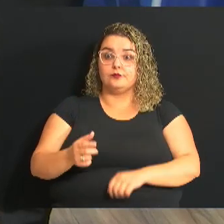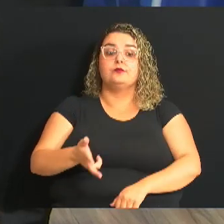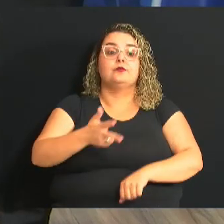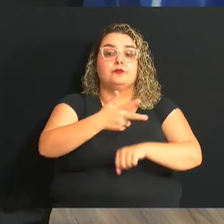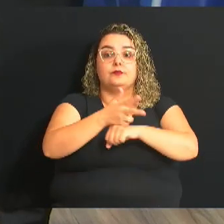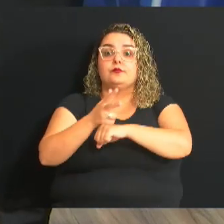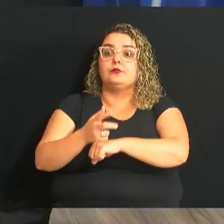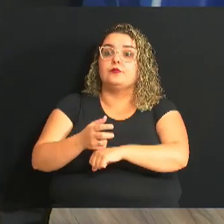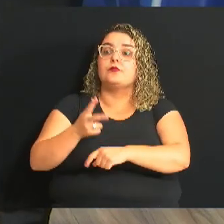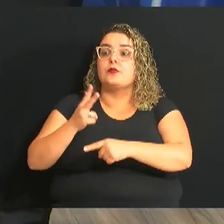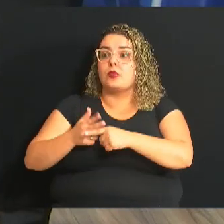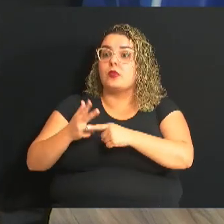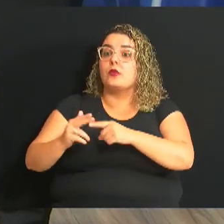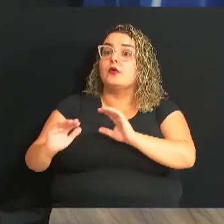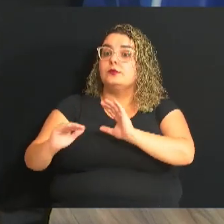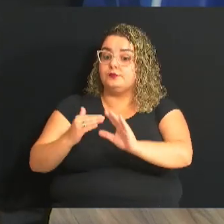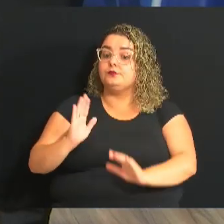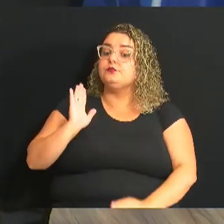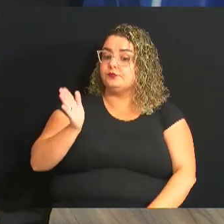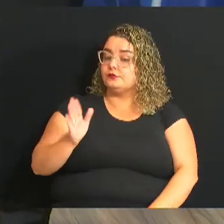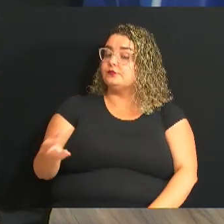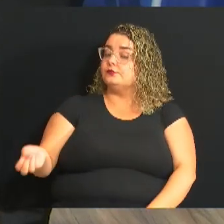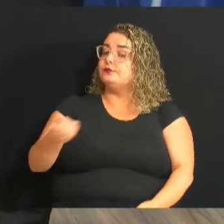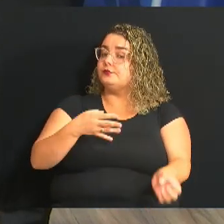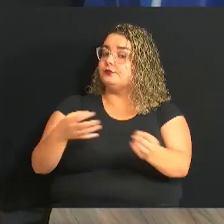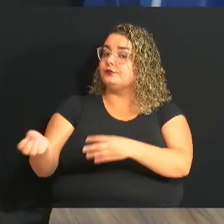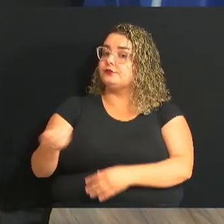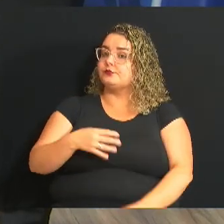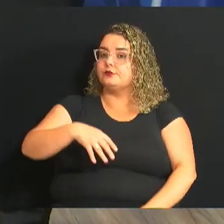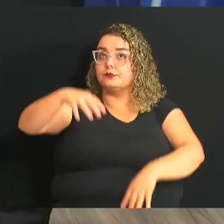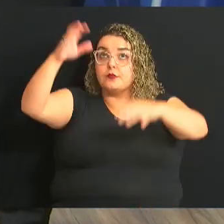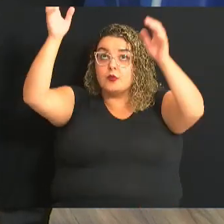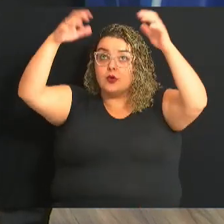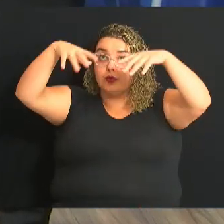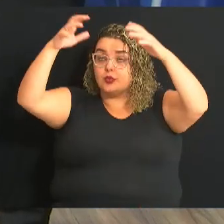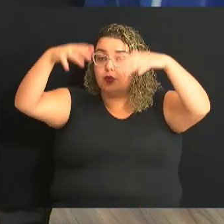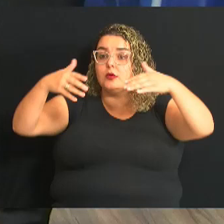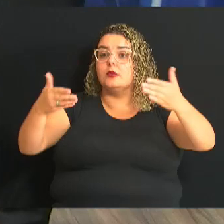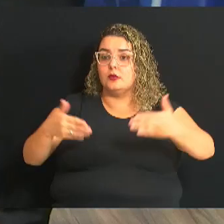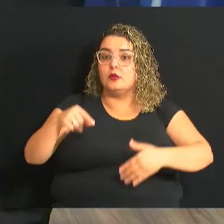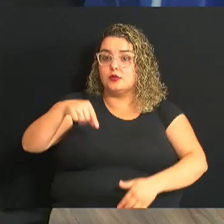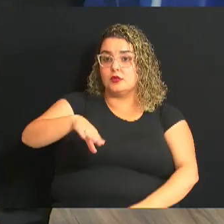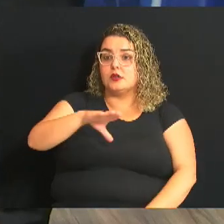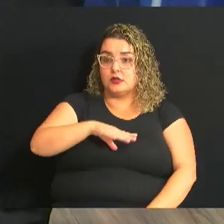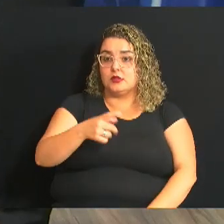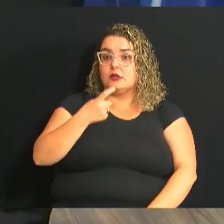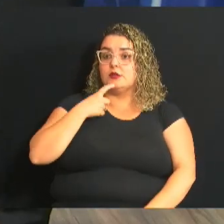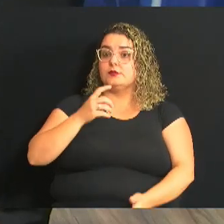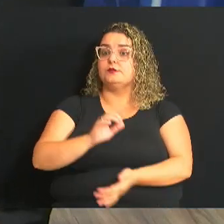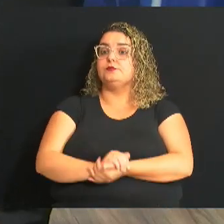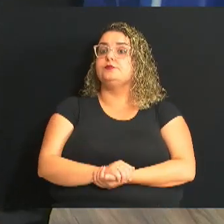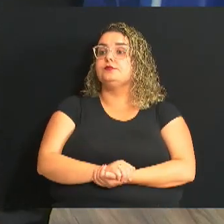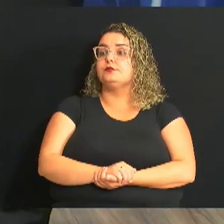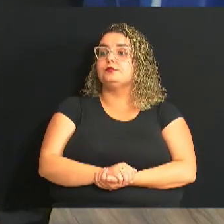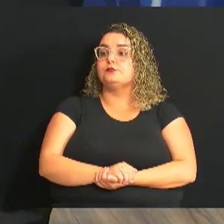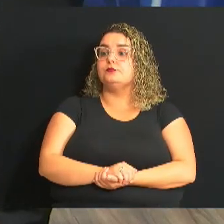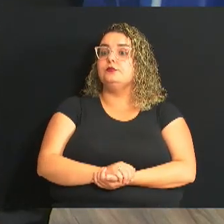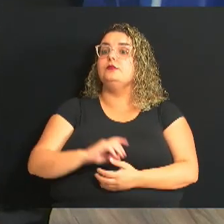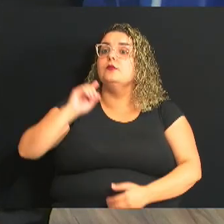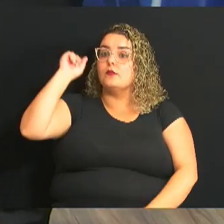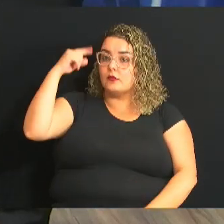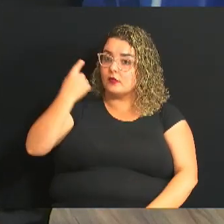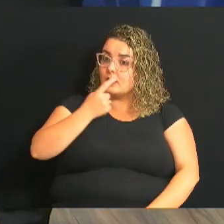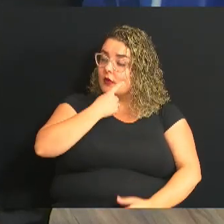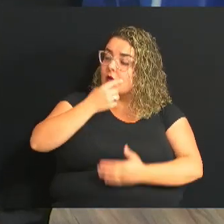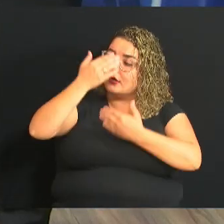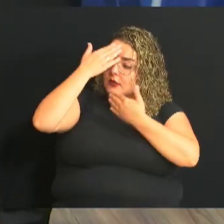enviando. Já já então nós vamos te atualizar sobre a chuva que caiu hoje aqui na cidade de Campinas. Mirna, agradeço as notícias